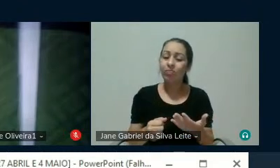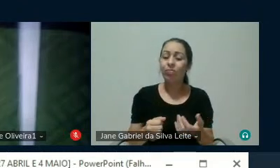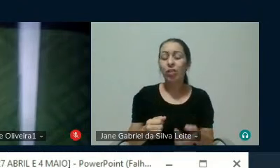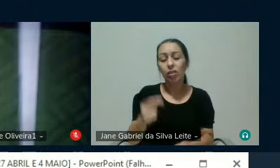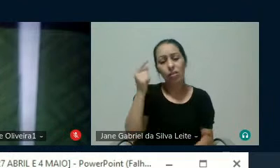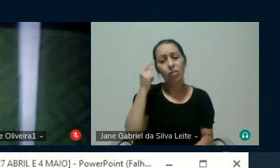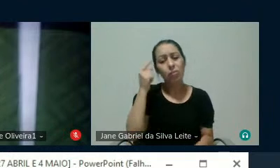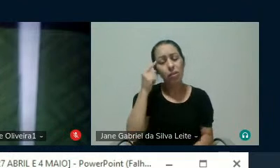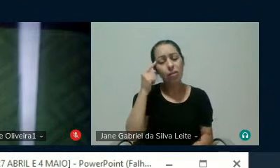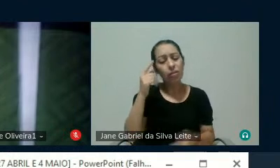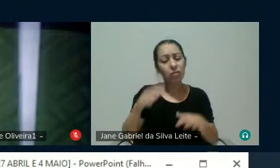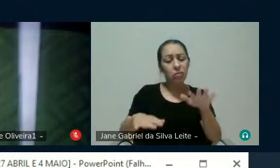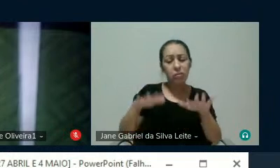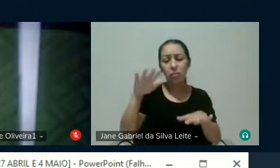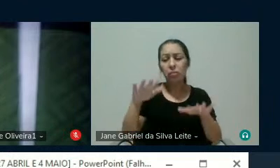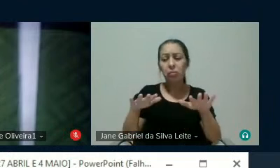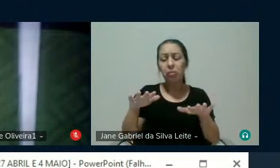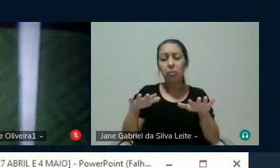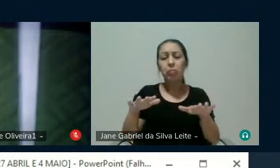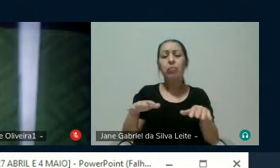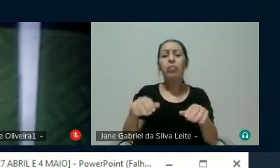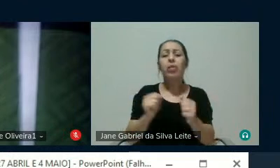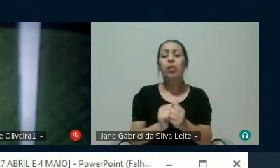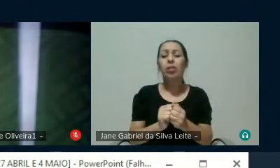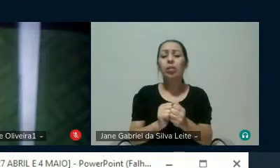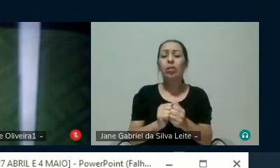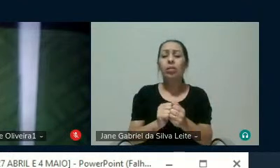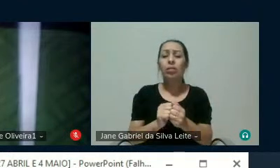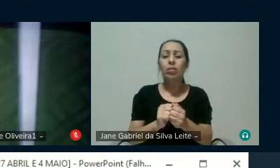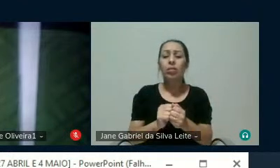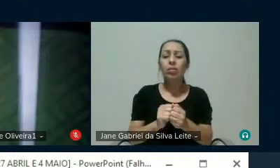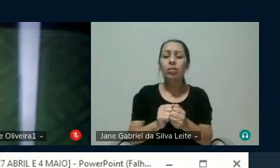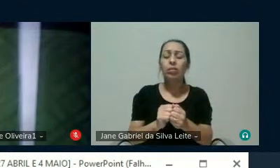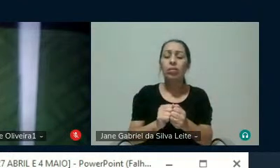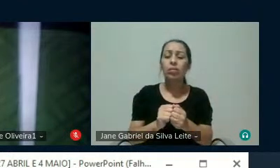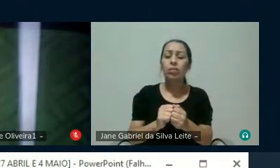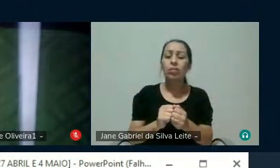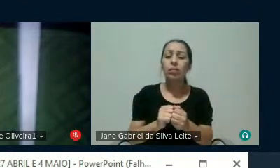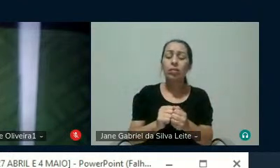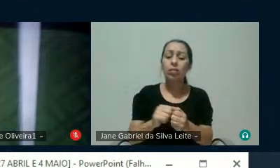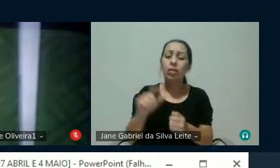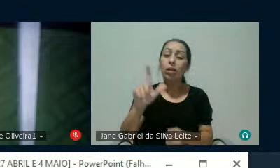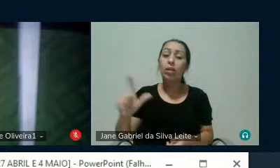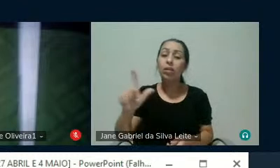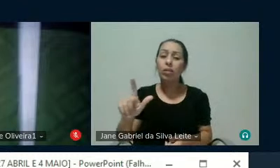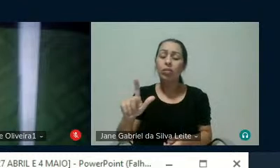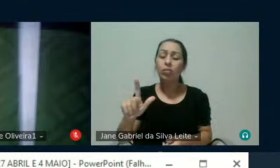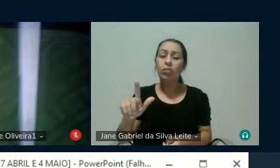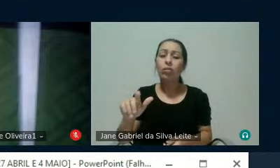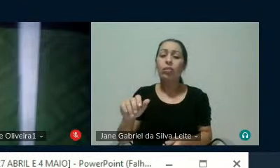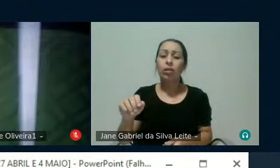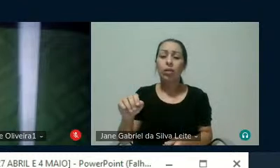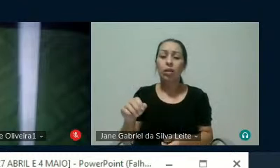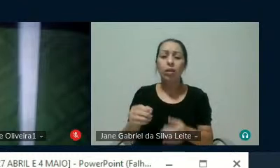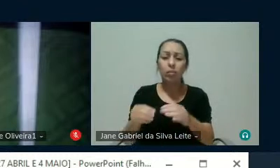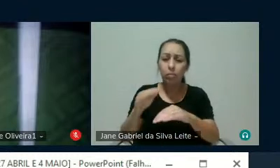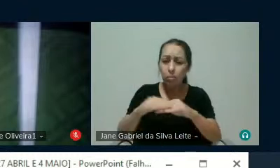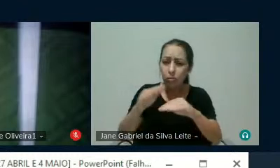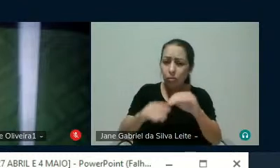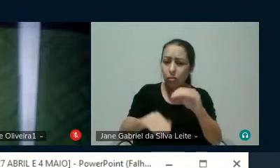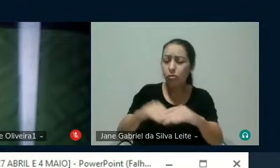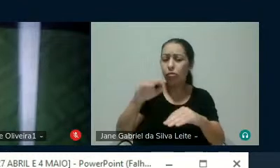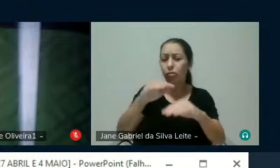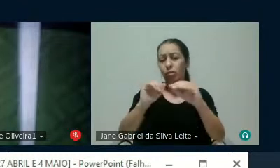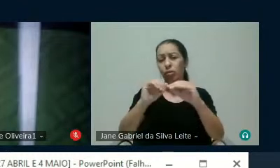ideia de que ele só a literatura surda é só aquela produzida pelos surdos. Mas também